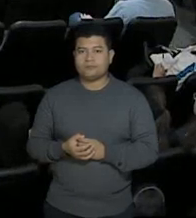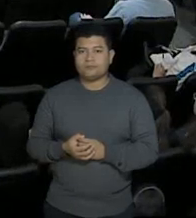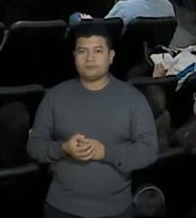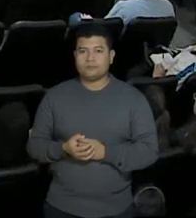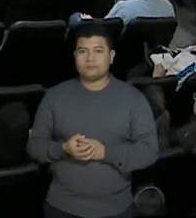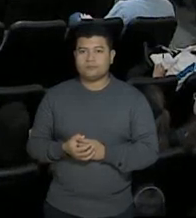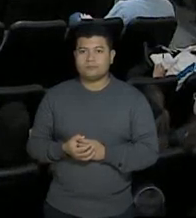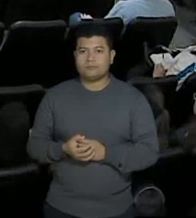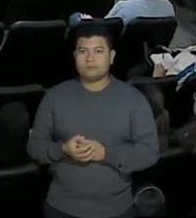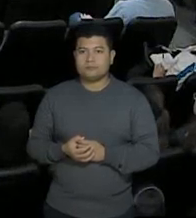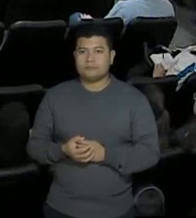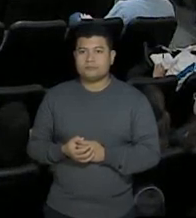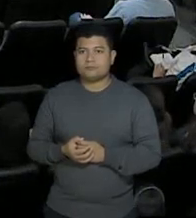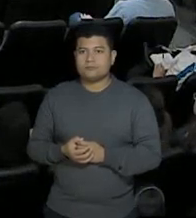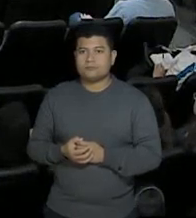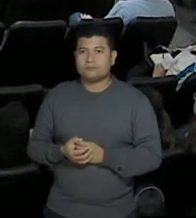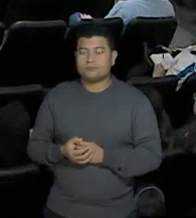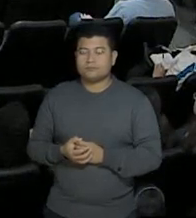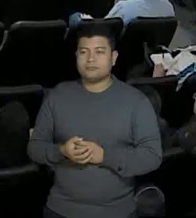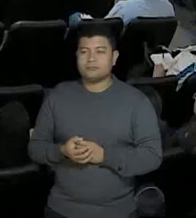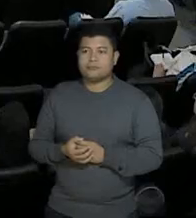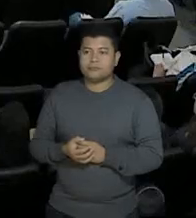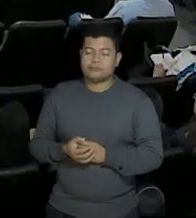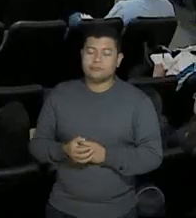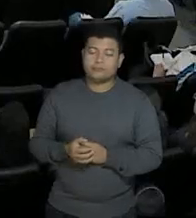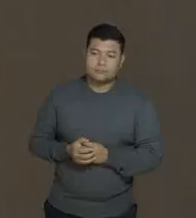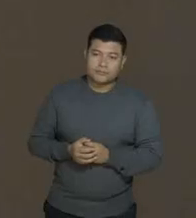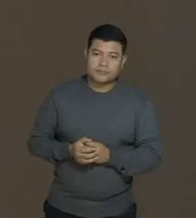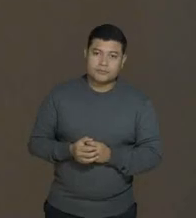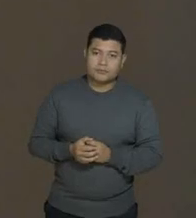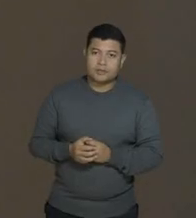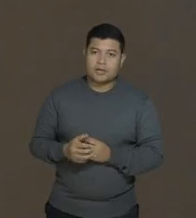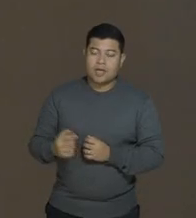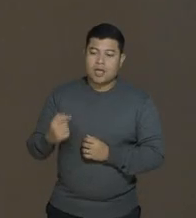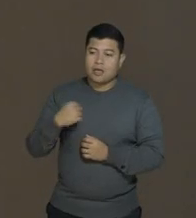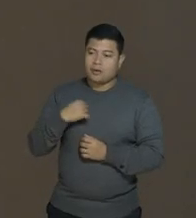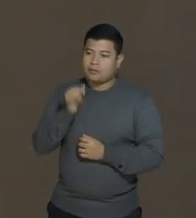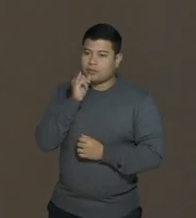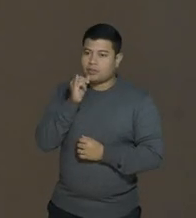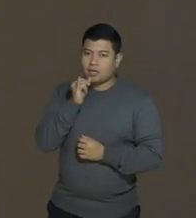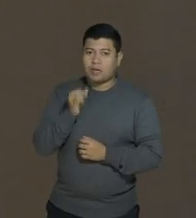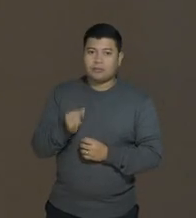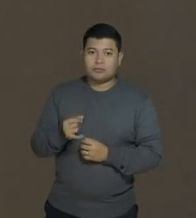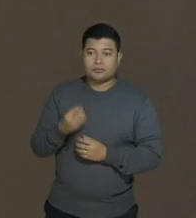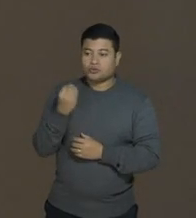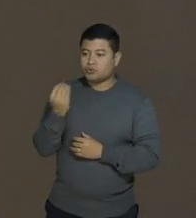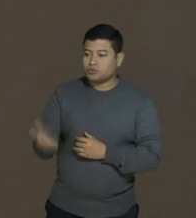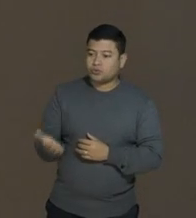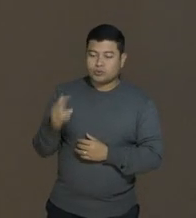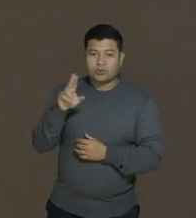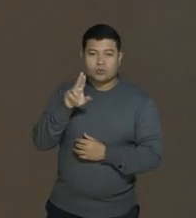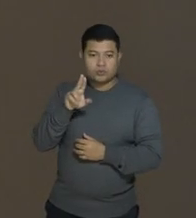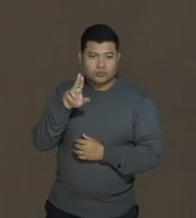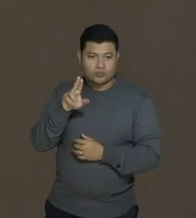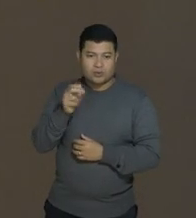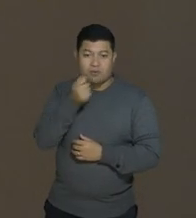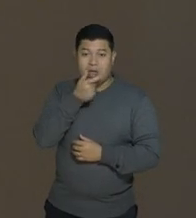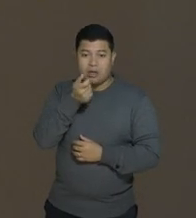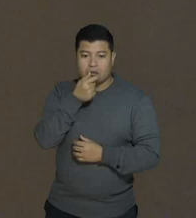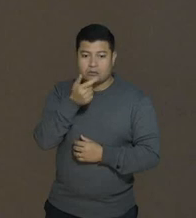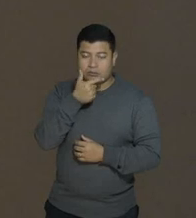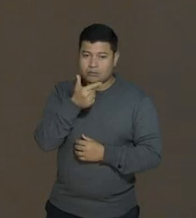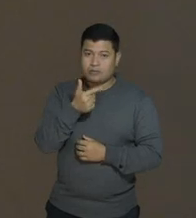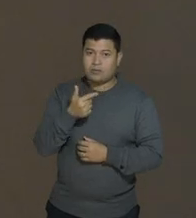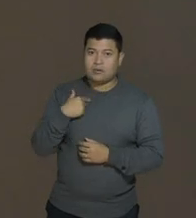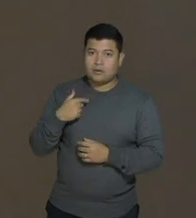A bupropiona eu uso muito para... Porque a bupropiona é um antidepressivo, mas ela é usada muito para